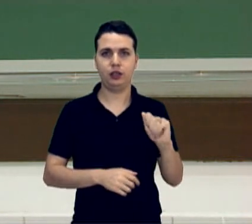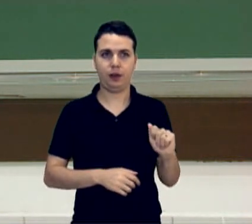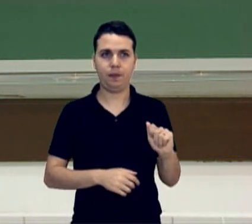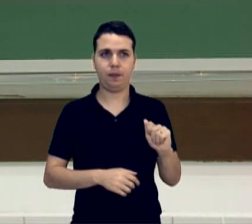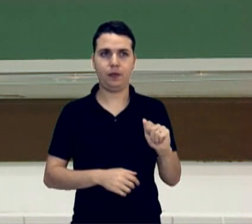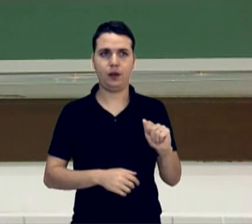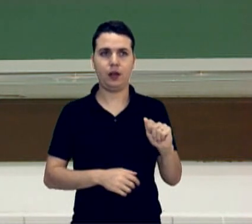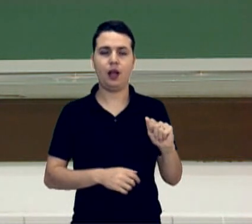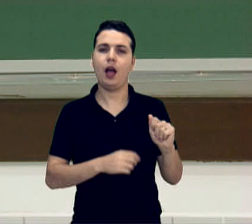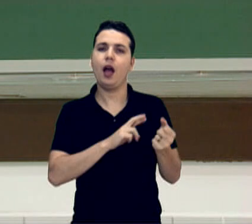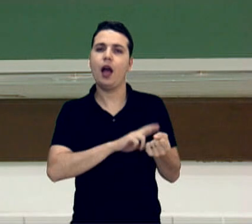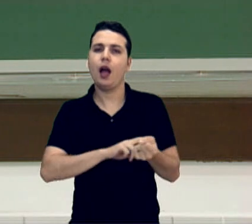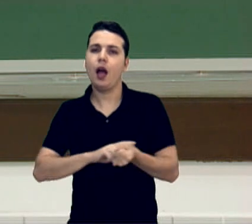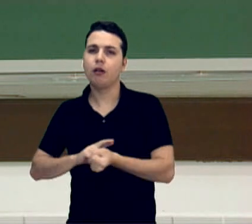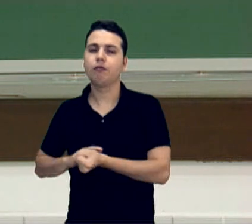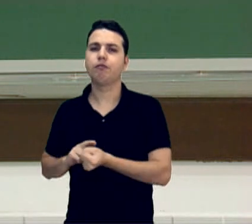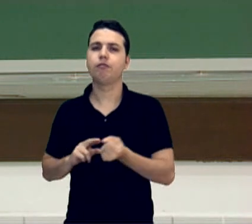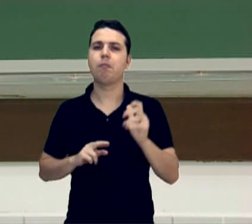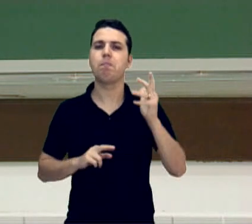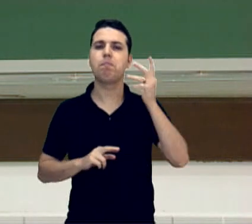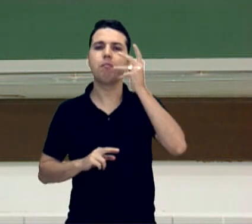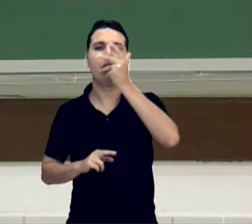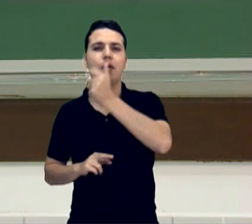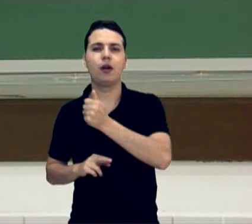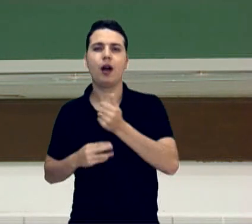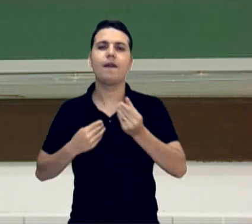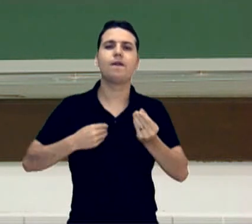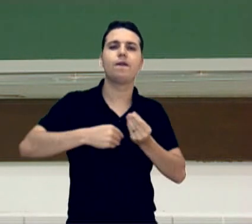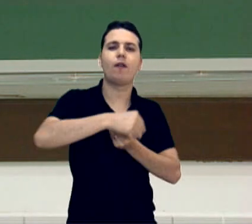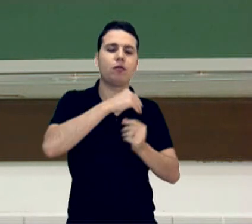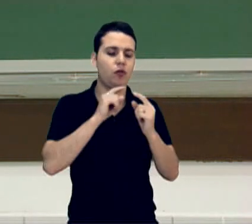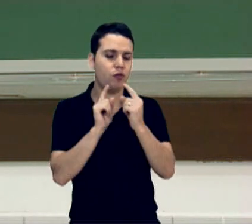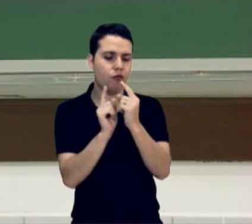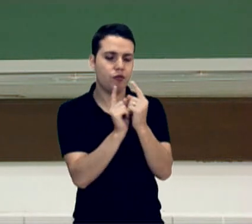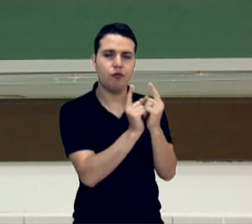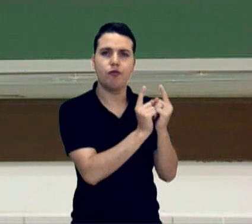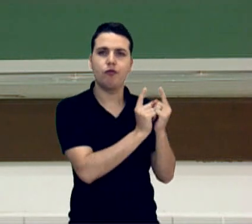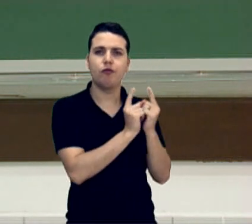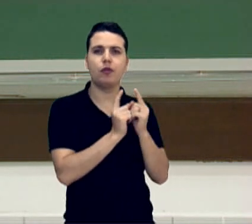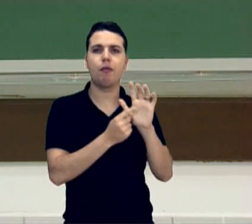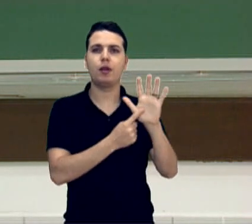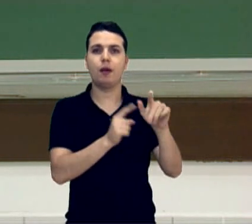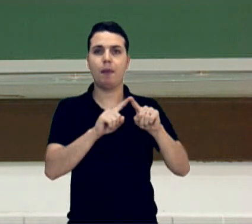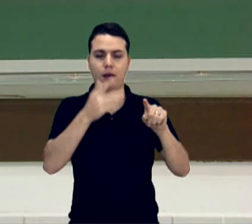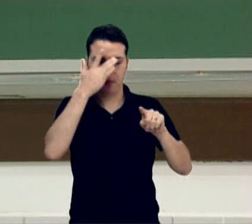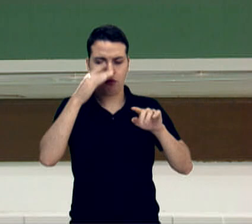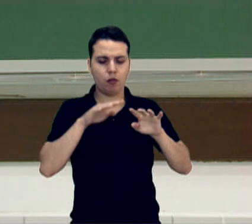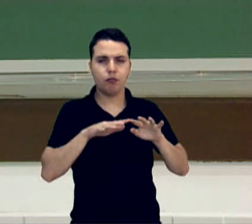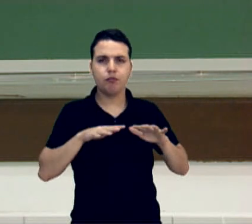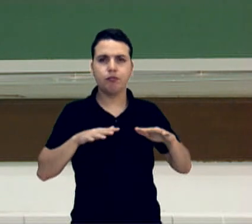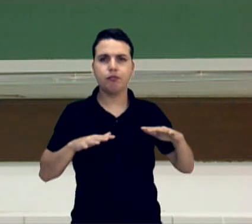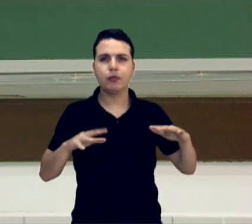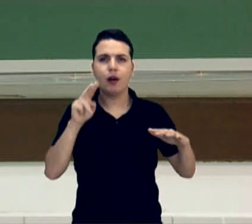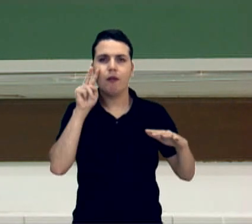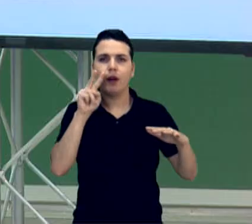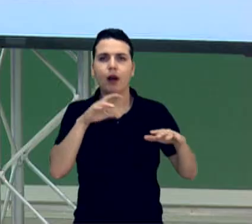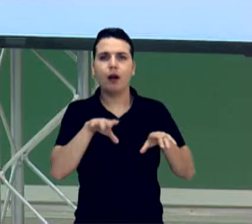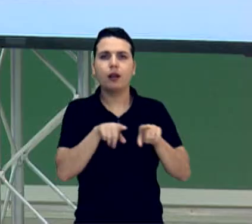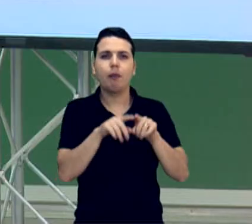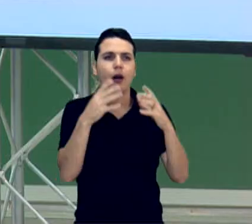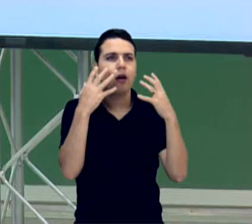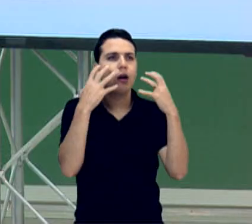bonito, que envolve não só quem está dançando, o casal que está se apresentando, mas as pessoas que estão ali. É como